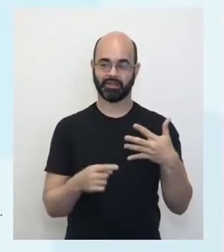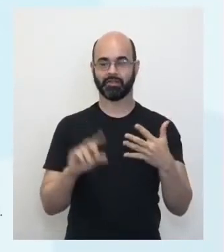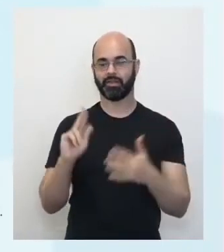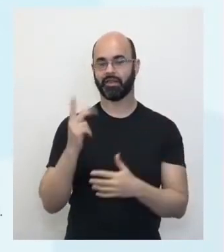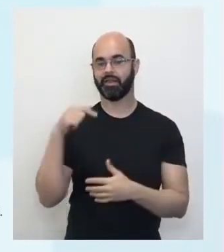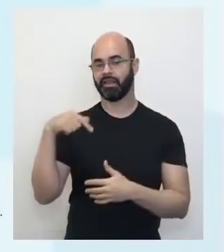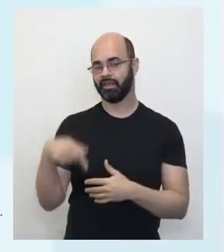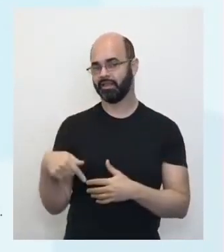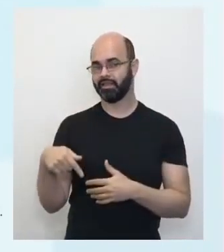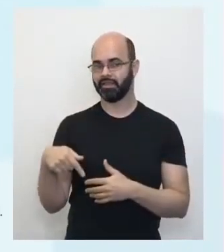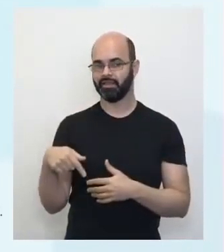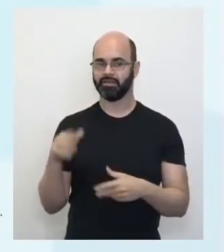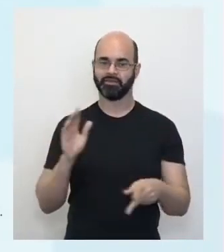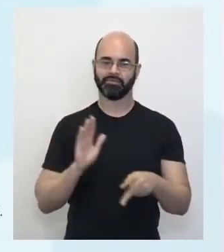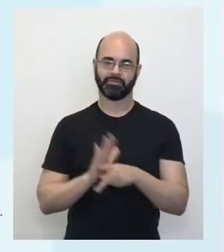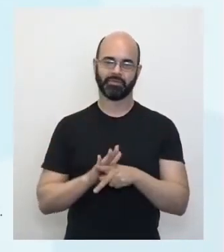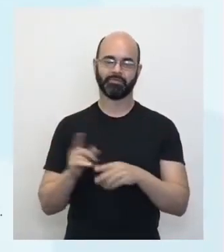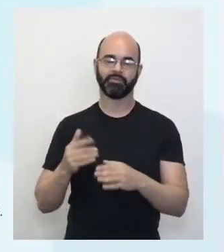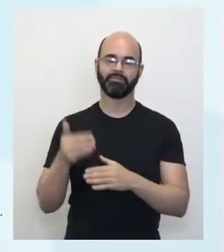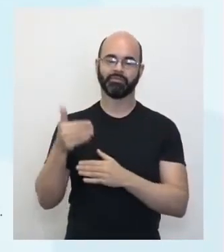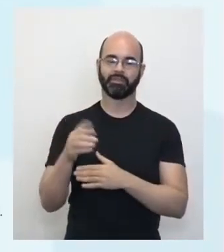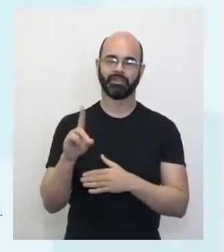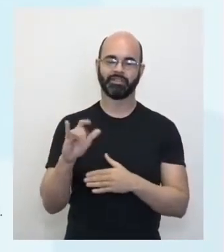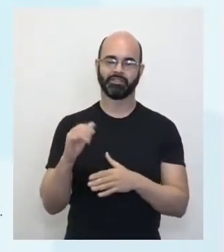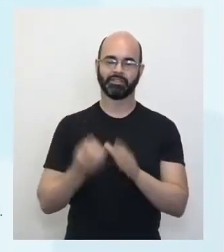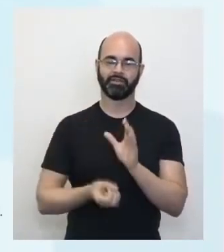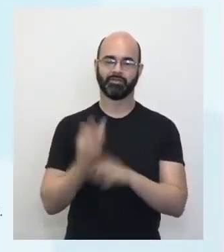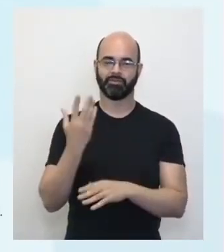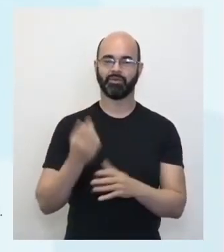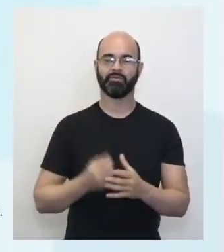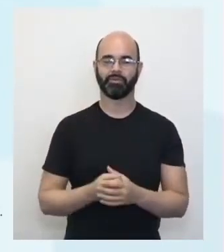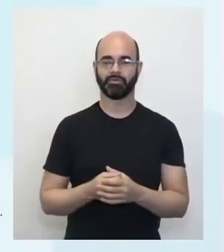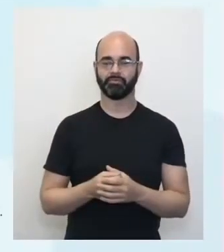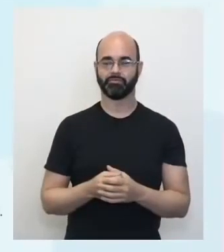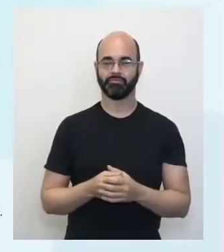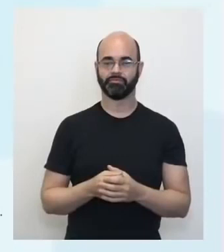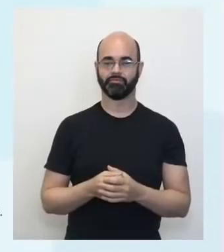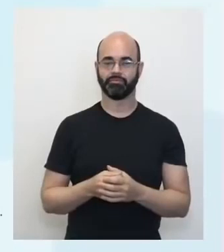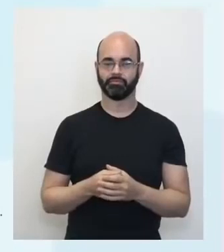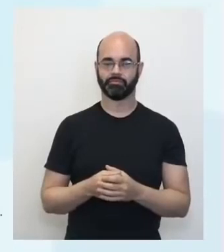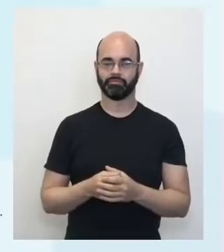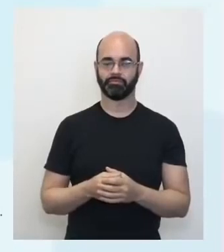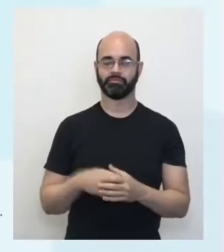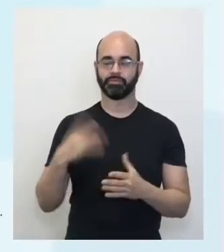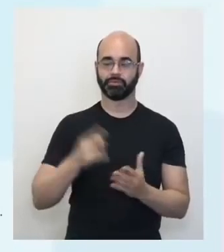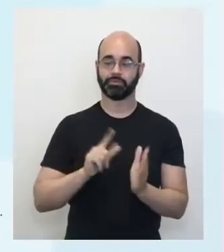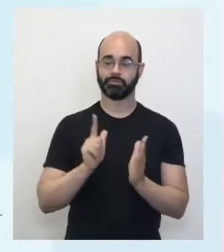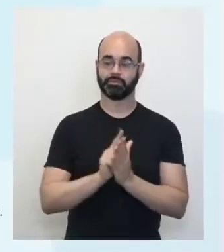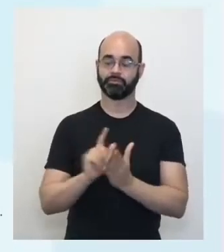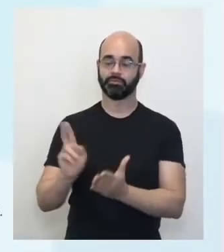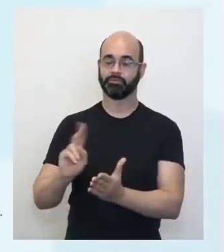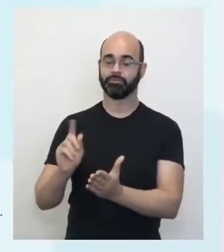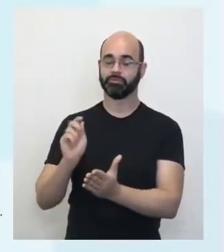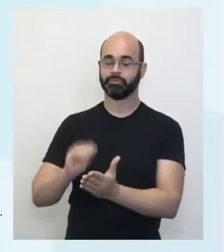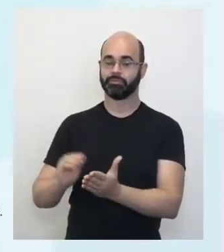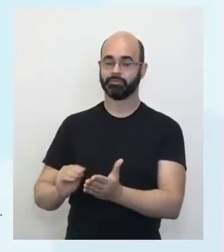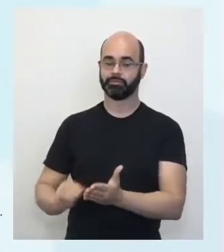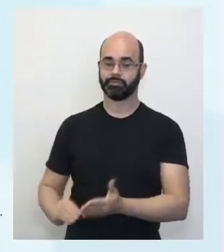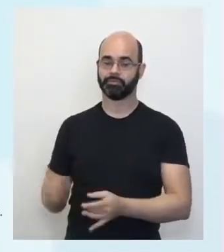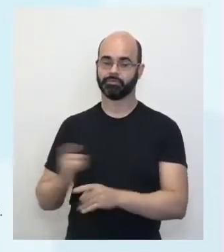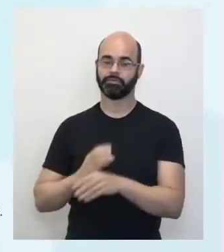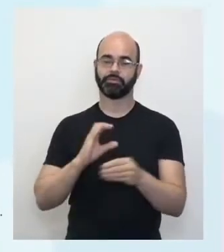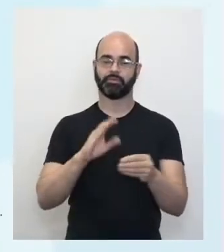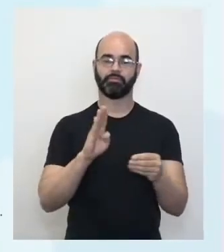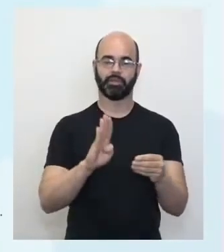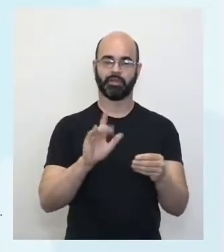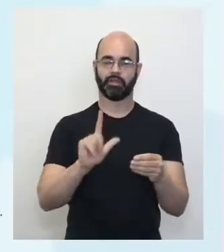HQs, em sua próxima edição. A decisão foi tomada após a entrega de um abaixo-assinado para a CBL, apoiado